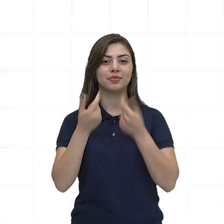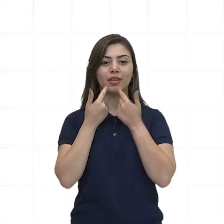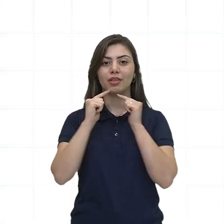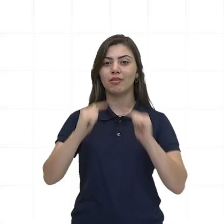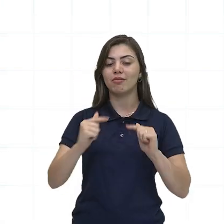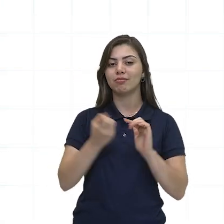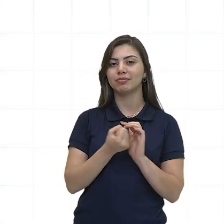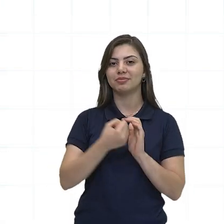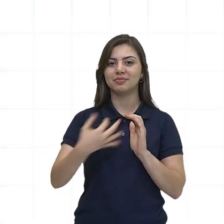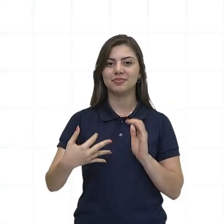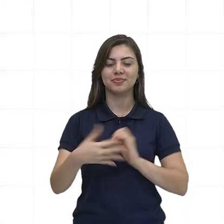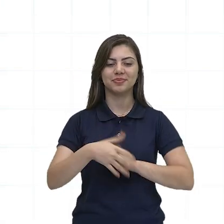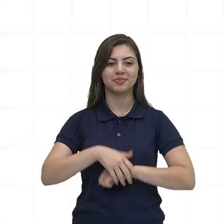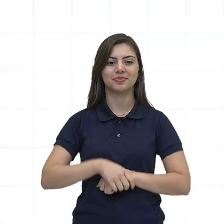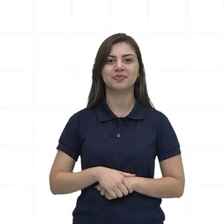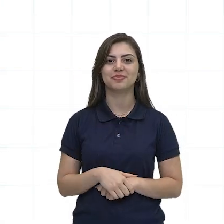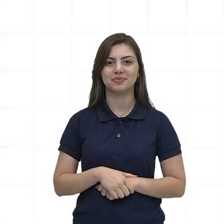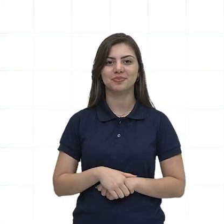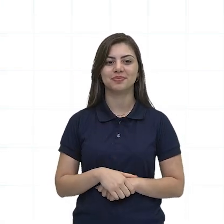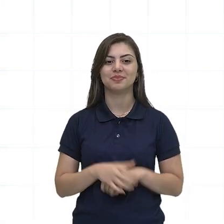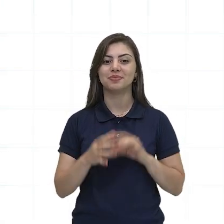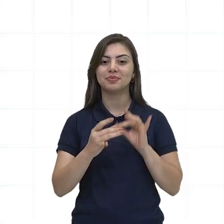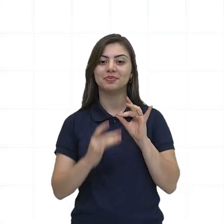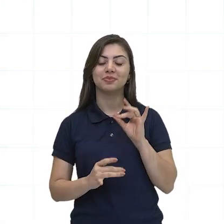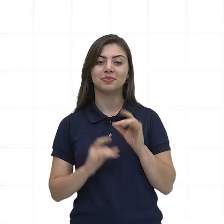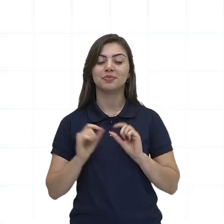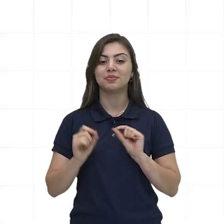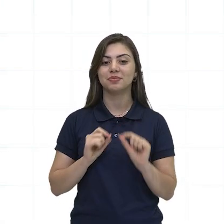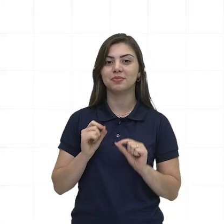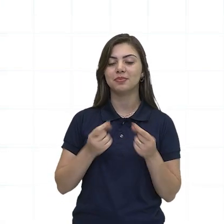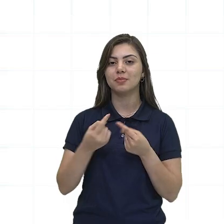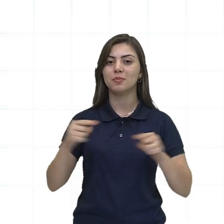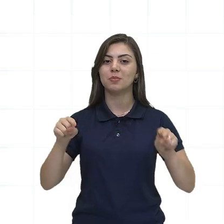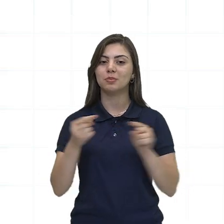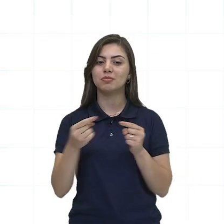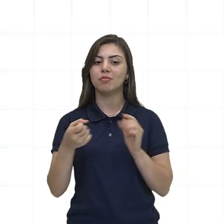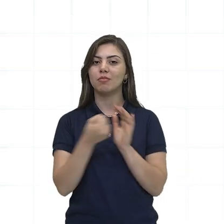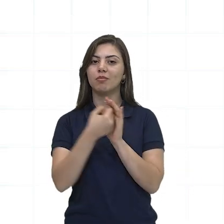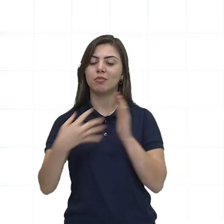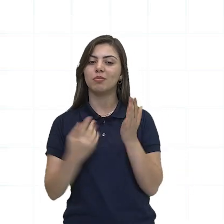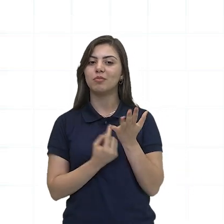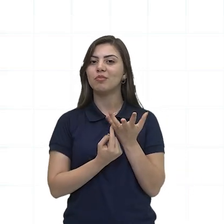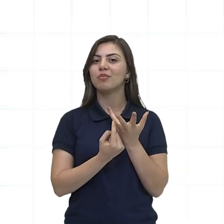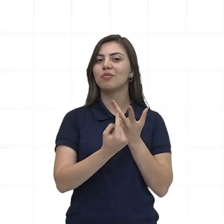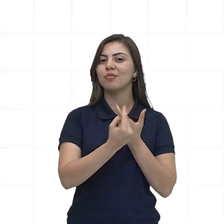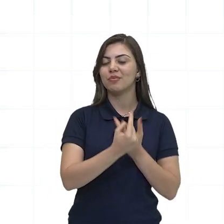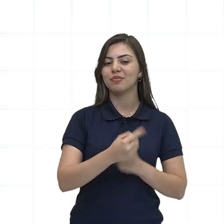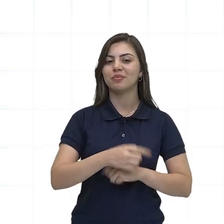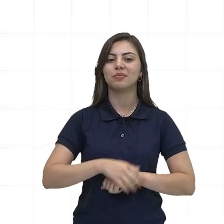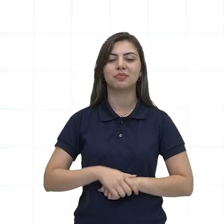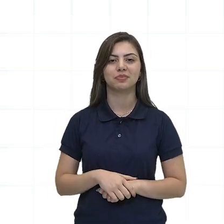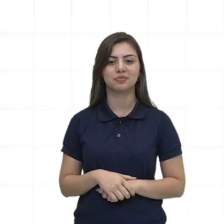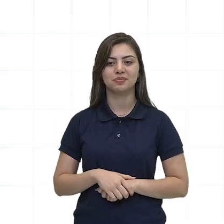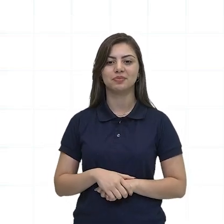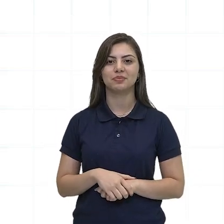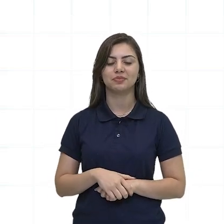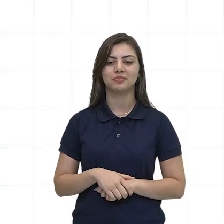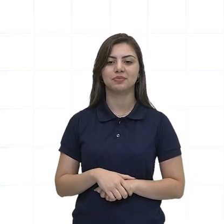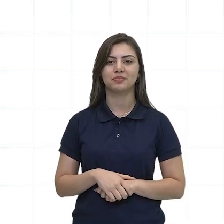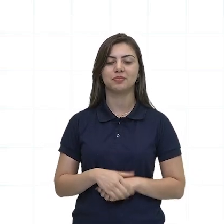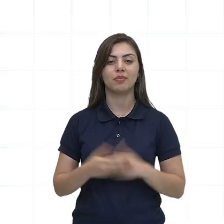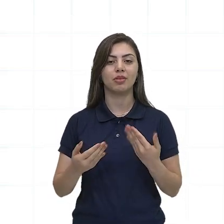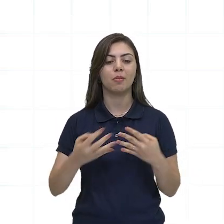conhecimento, elementos da linguagem. E como detalhamento, os elementos constitutivos da